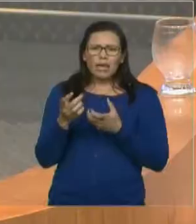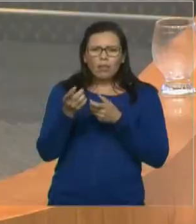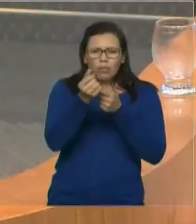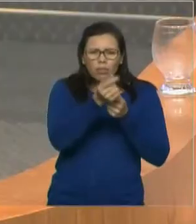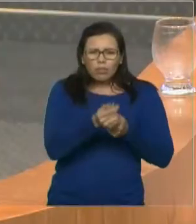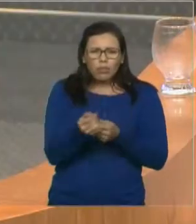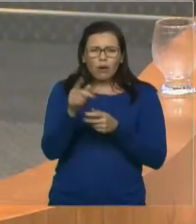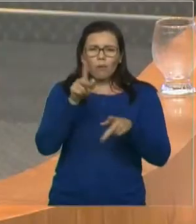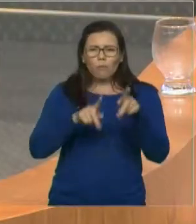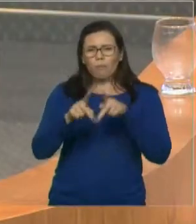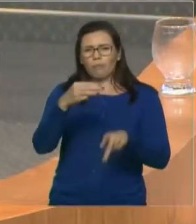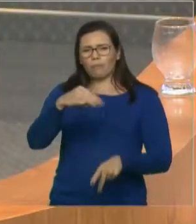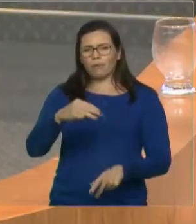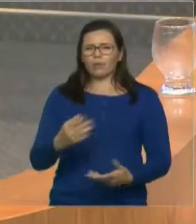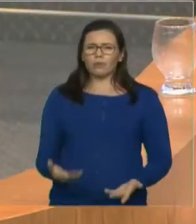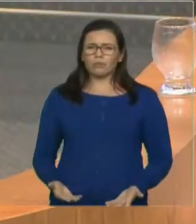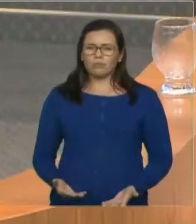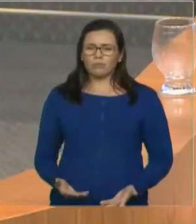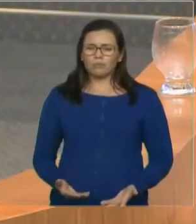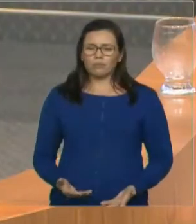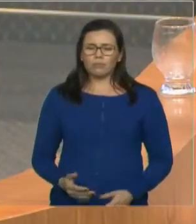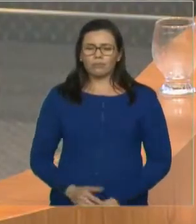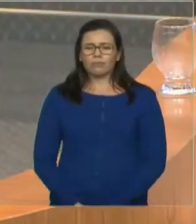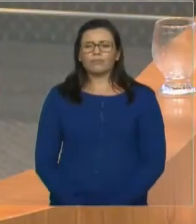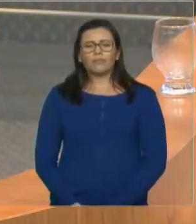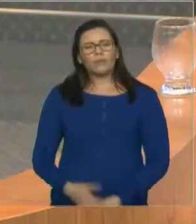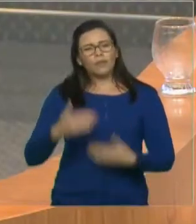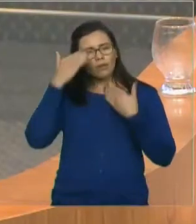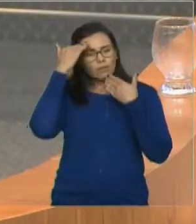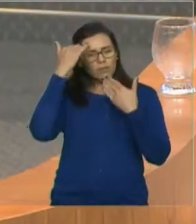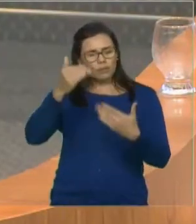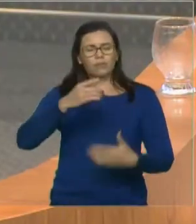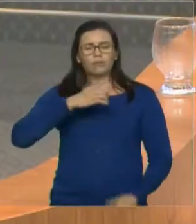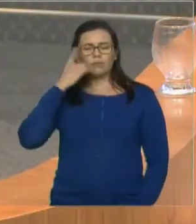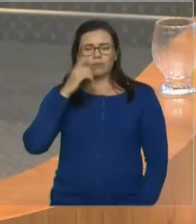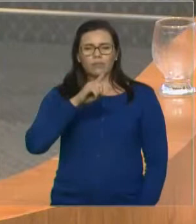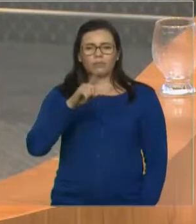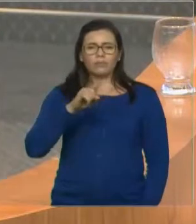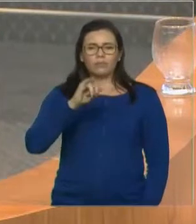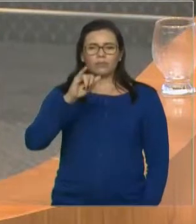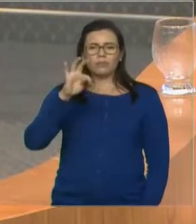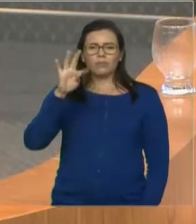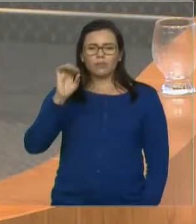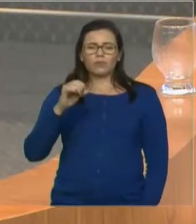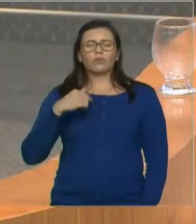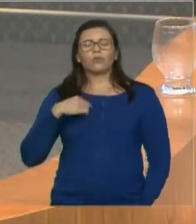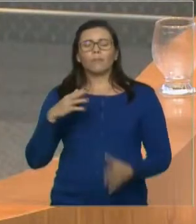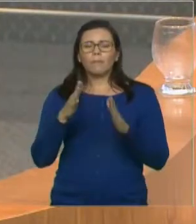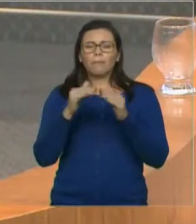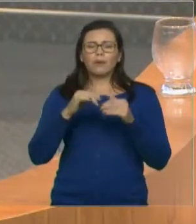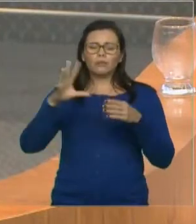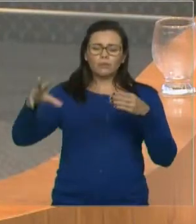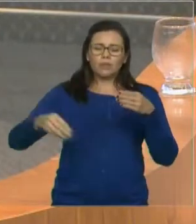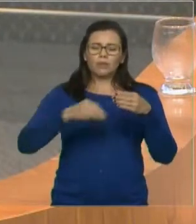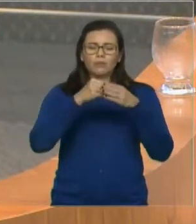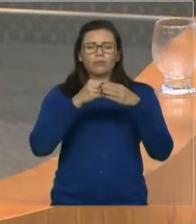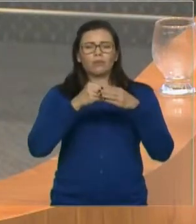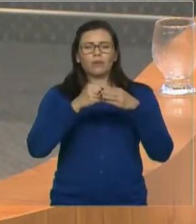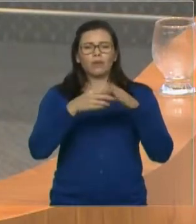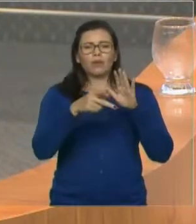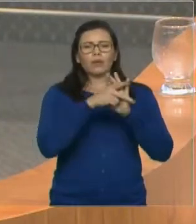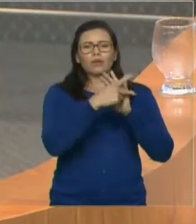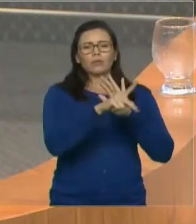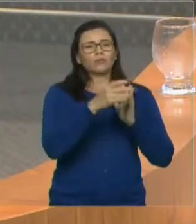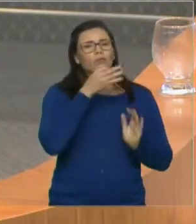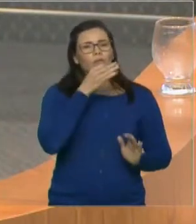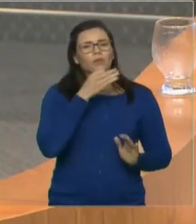Muito obrigado, deputado Zito Rolim. Quero que incorpore o seu discurso, suas falas no nosso discurso. Para Vossa